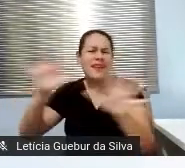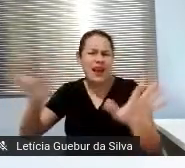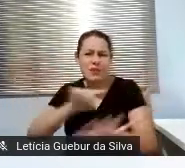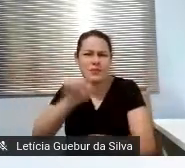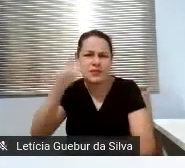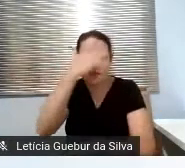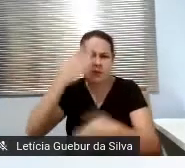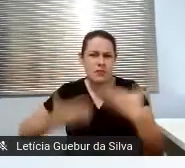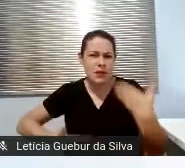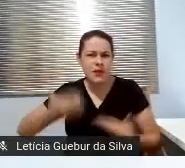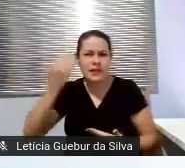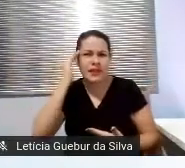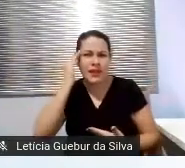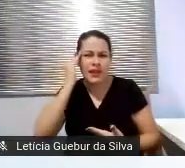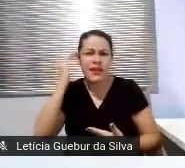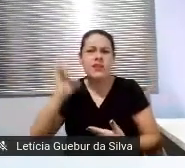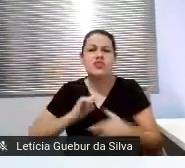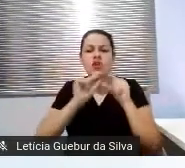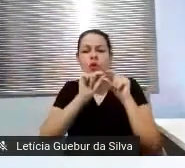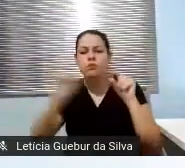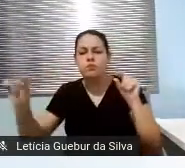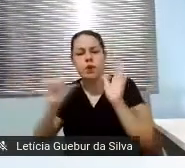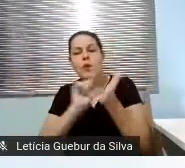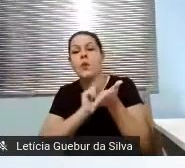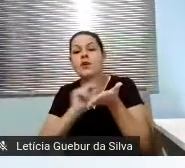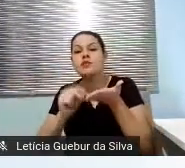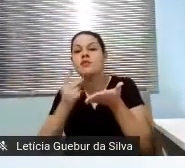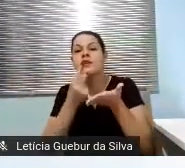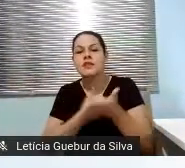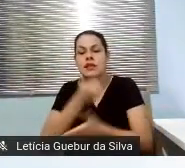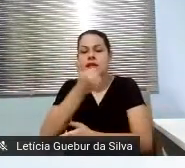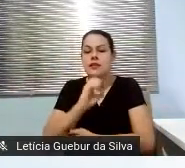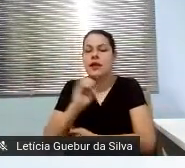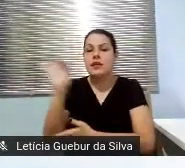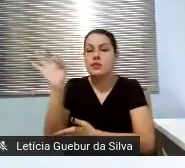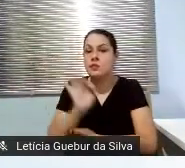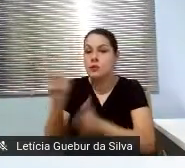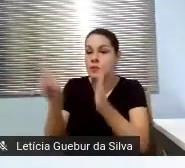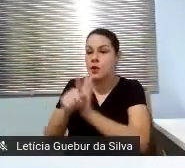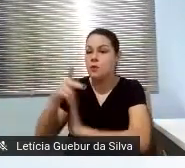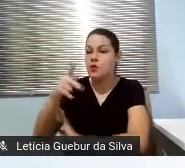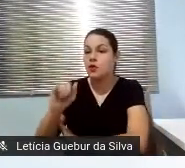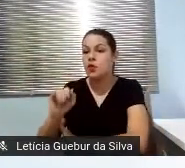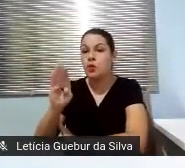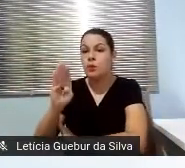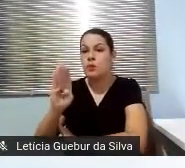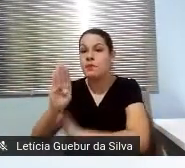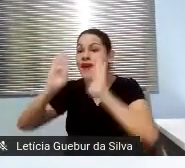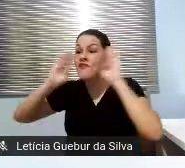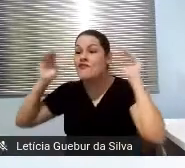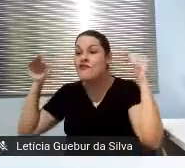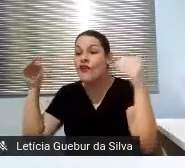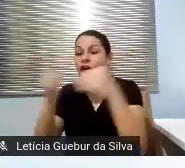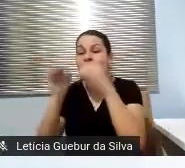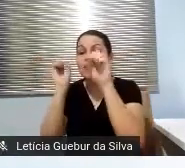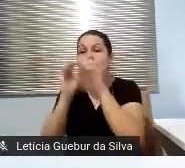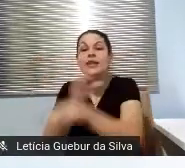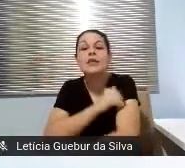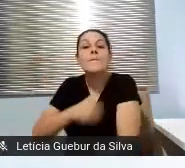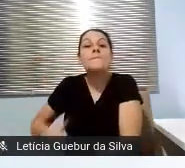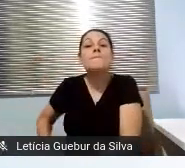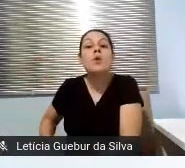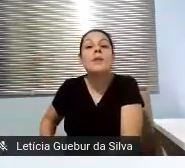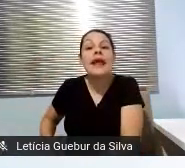trabalhador, tinha um dispositivo que dizia assim, 10% do PIB será para a educação pública. Então, isso era